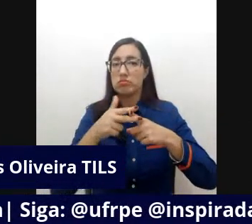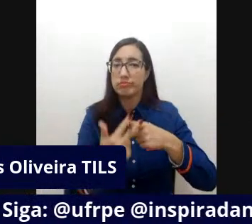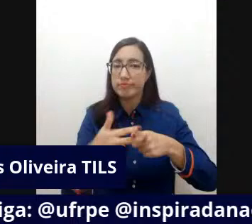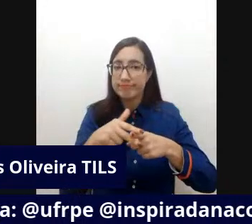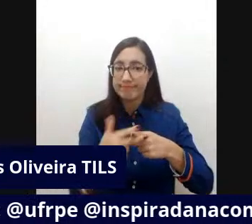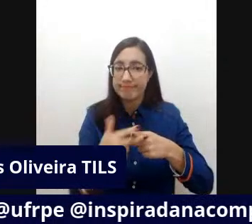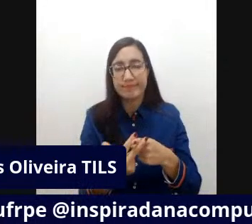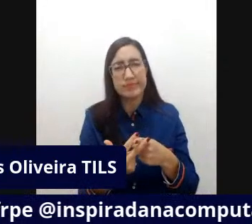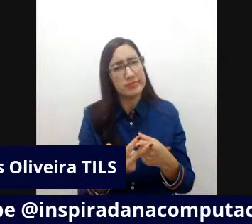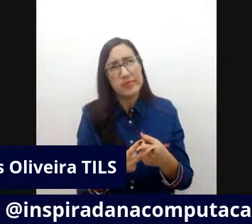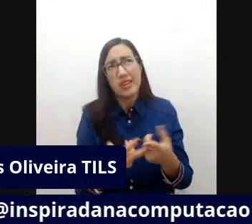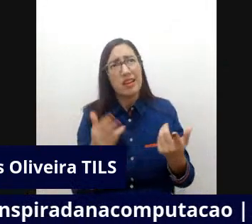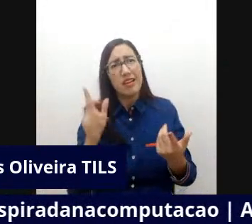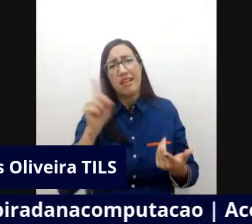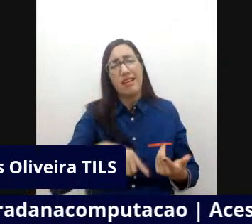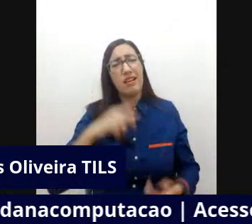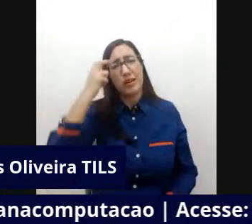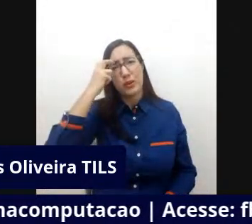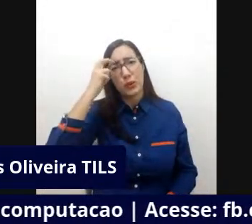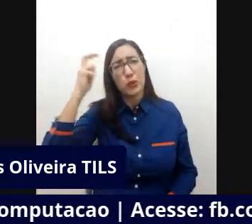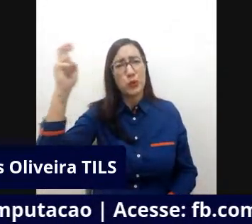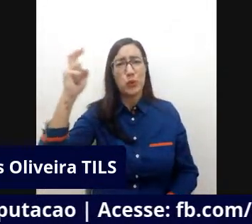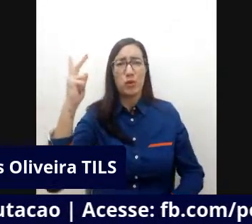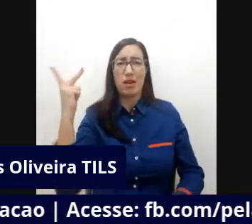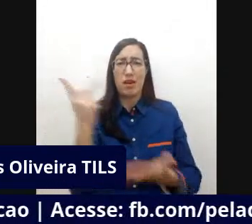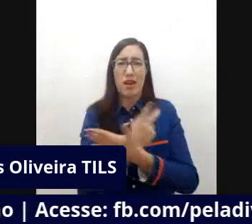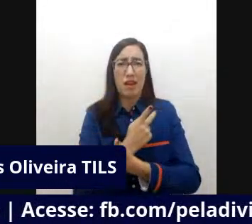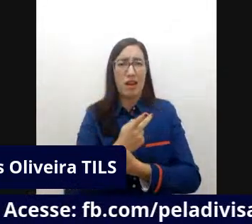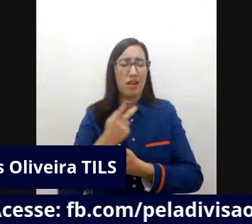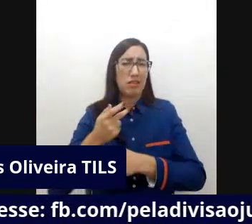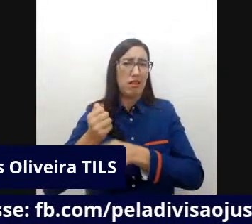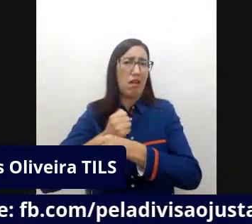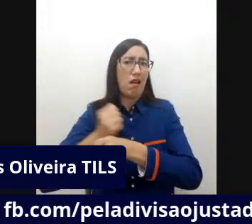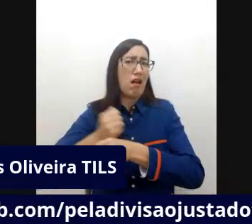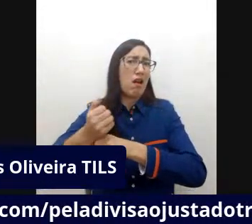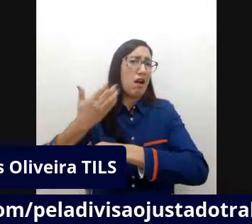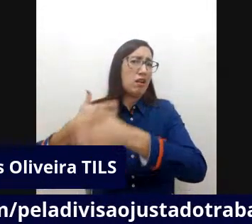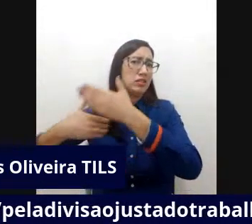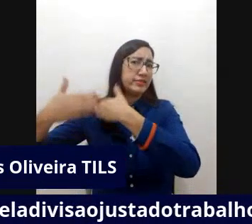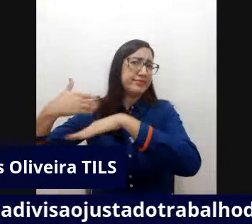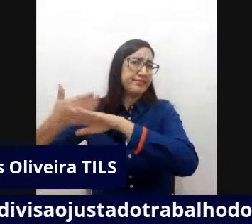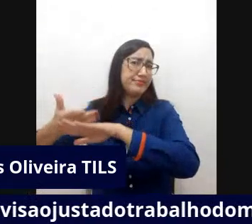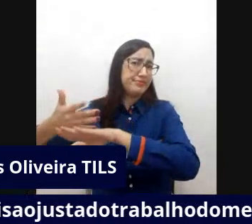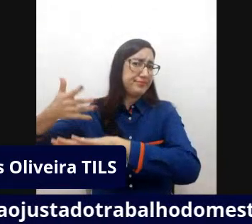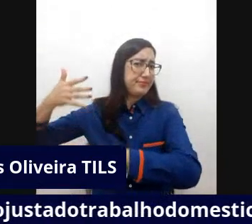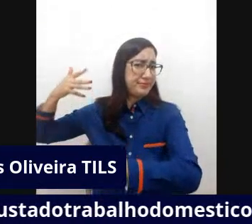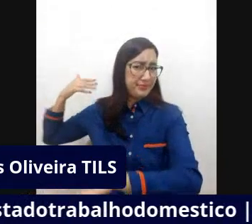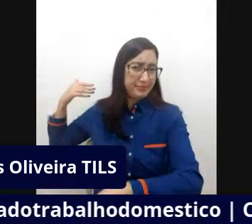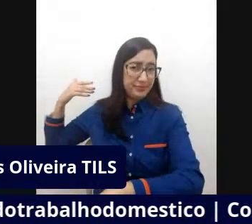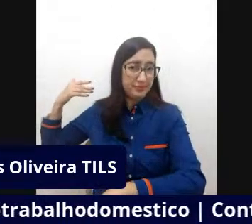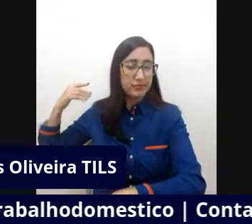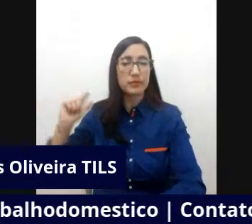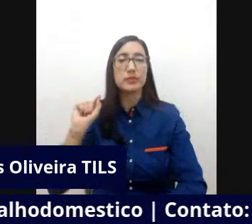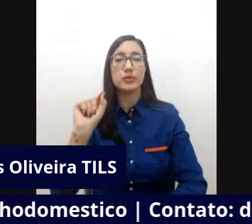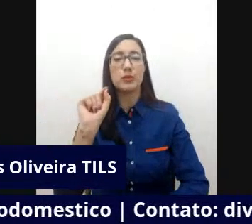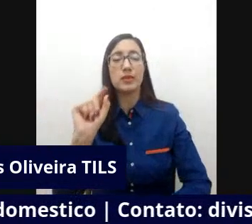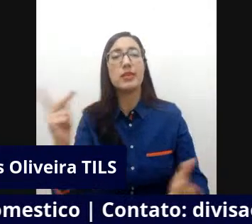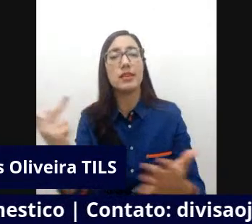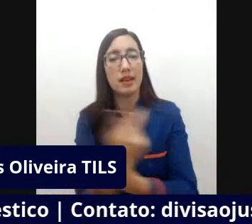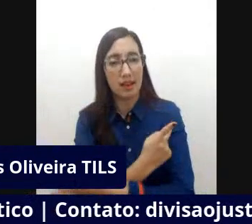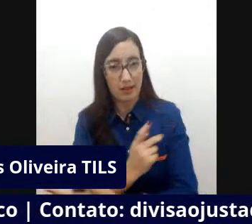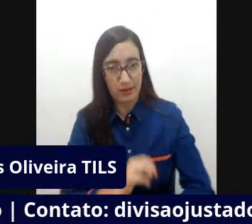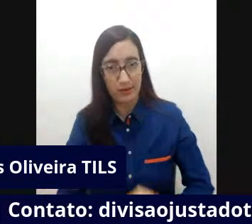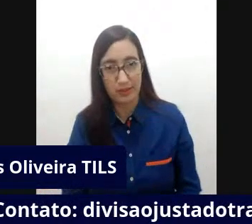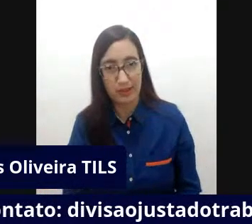futura, né? Não há mal que dure para sempre, então é luta futura. O que acontece é que tem um prejuízo, aquela que